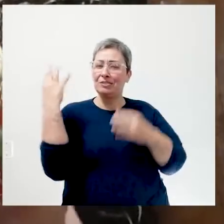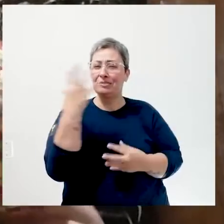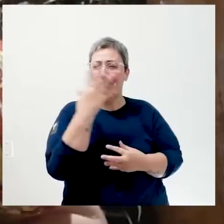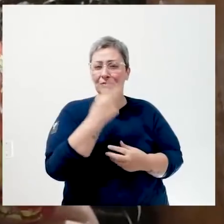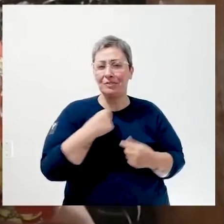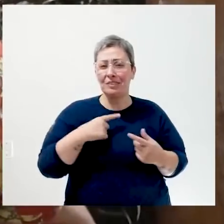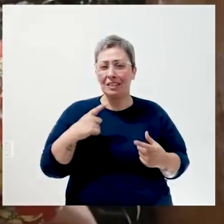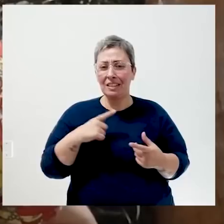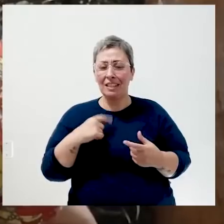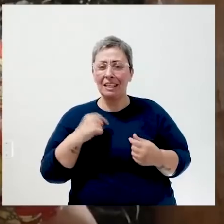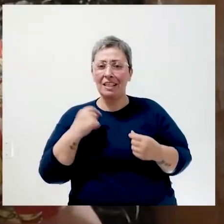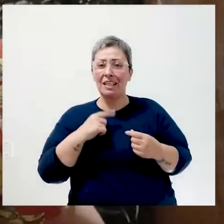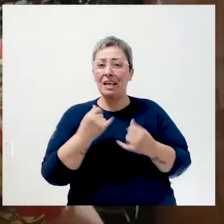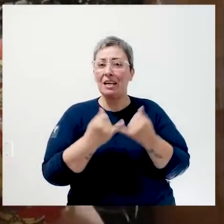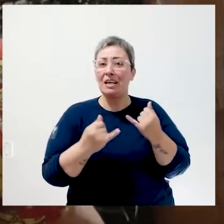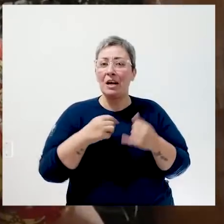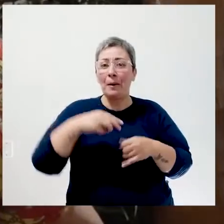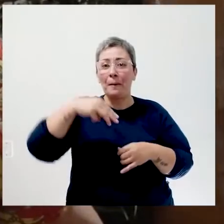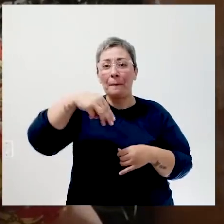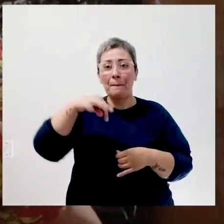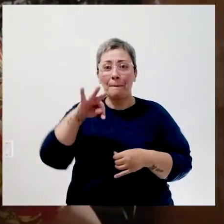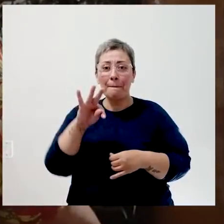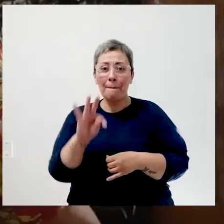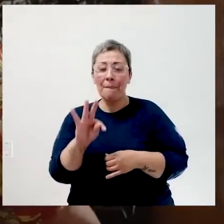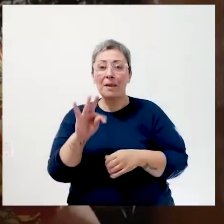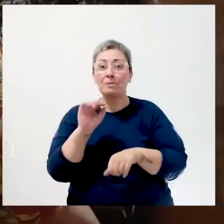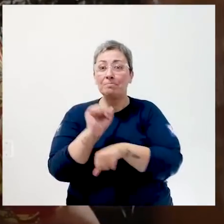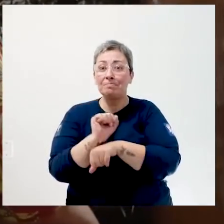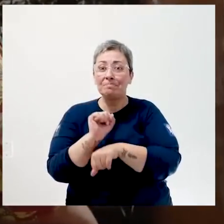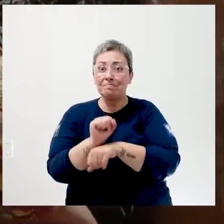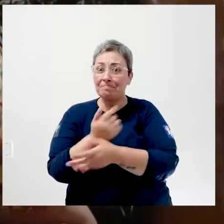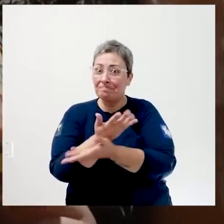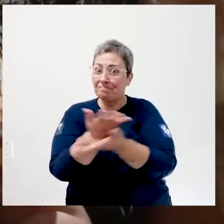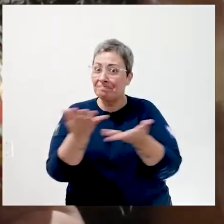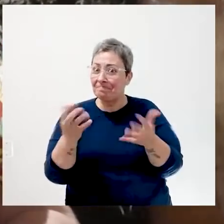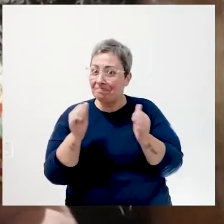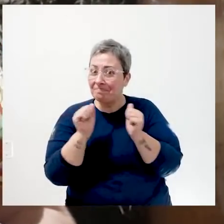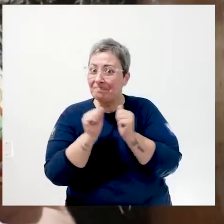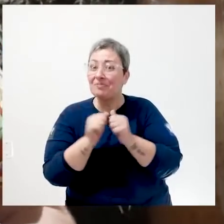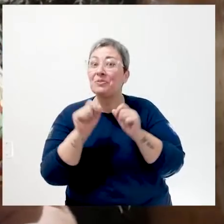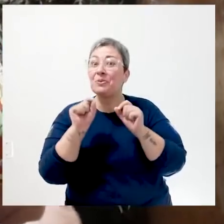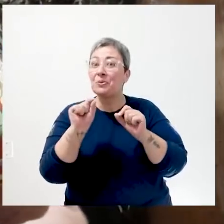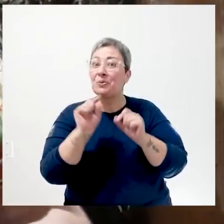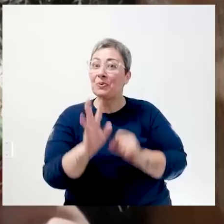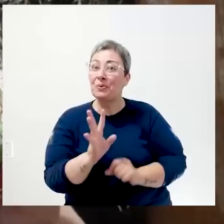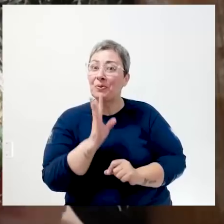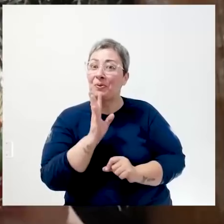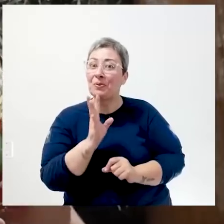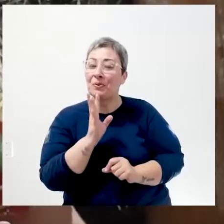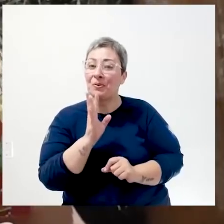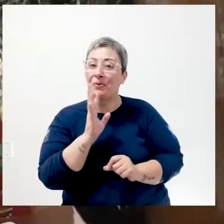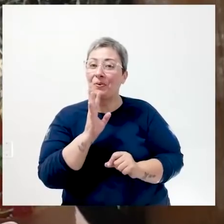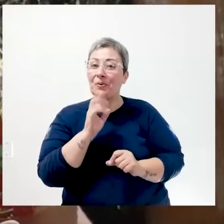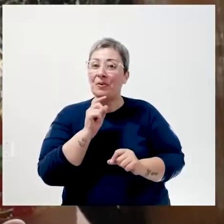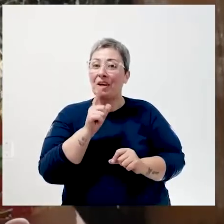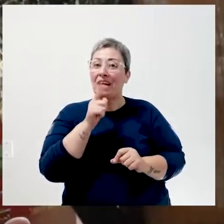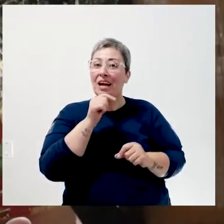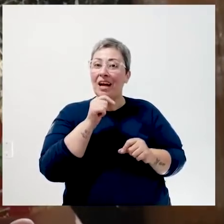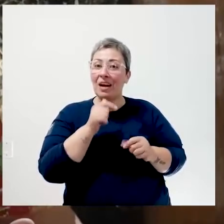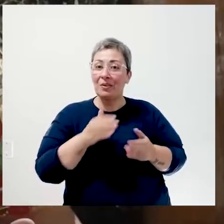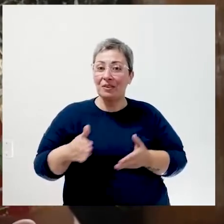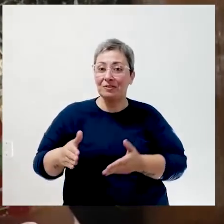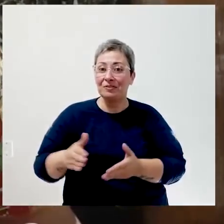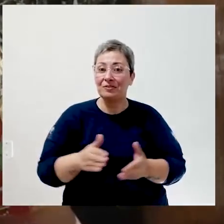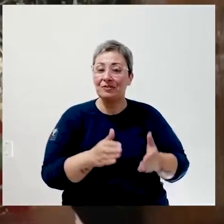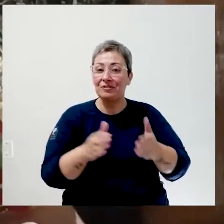bonita, eu já estou aqui em Mato Grosso esperando vocês para juntos conhecermos as